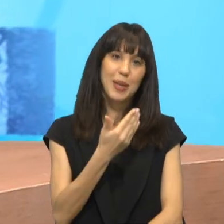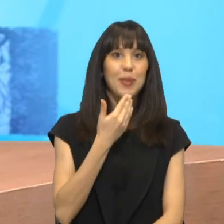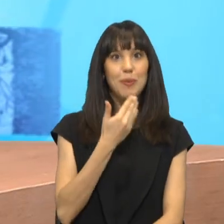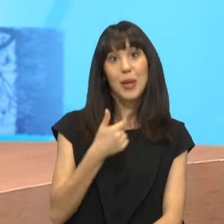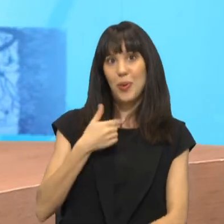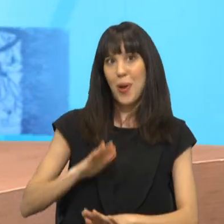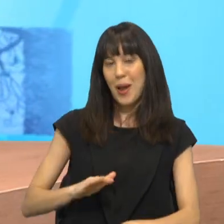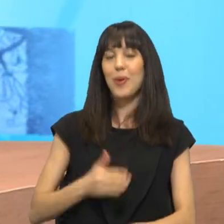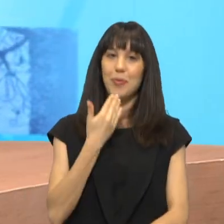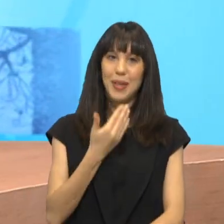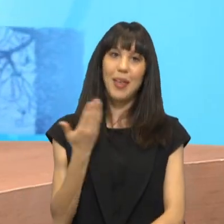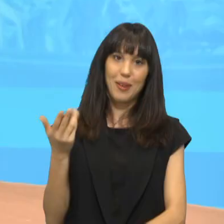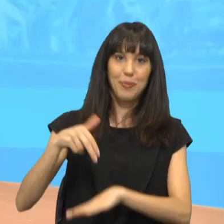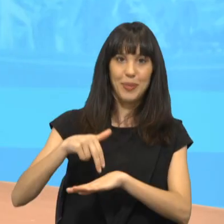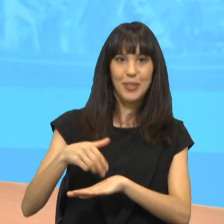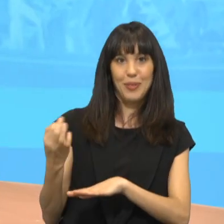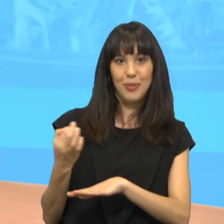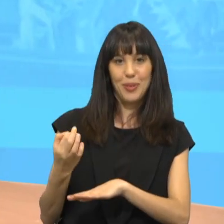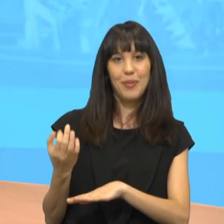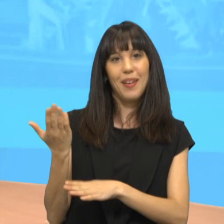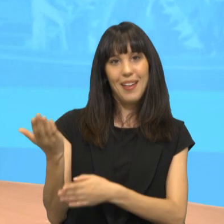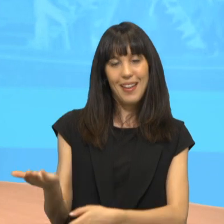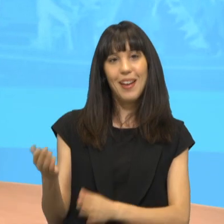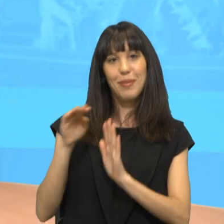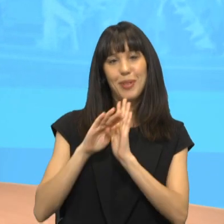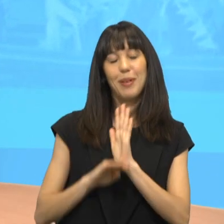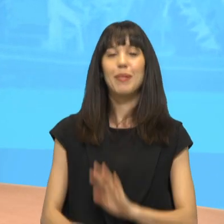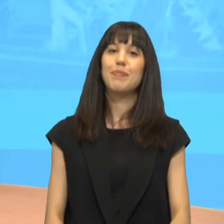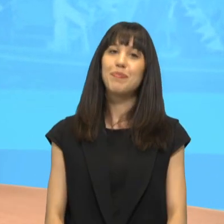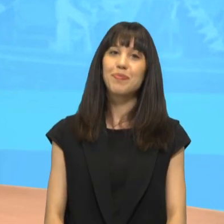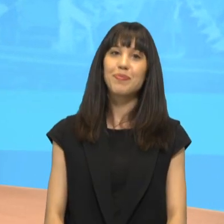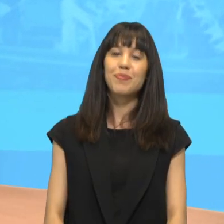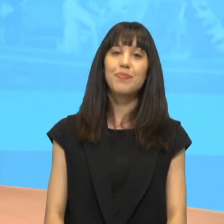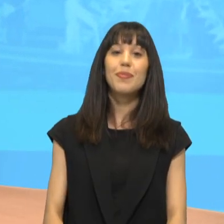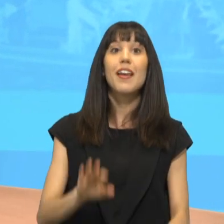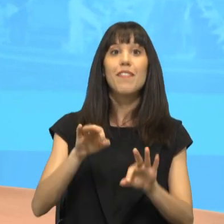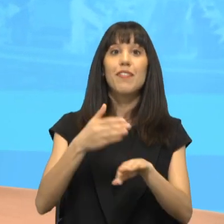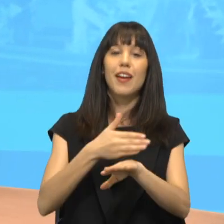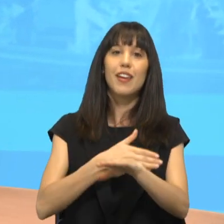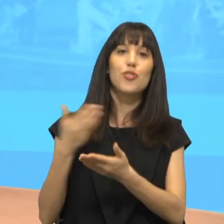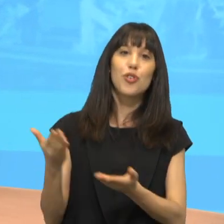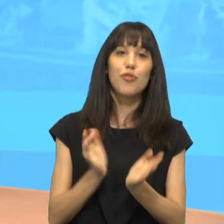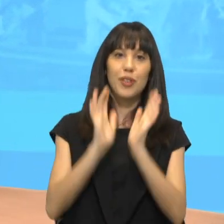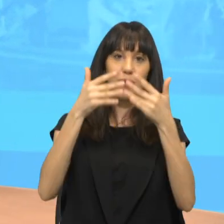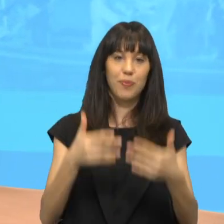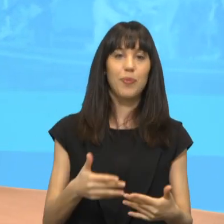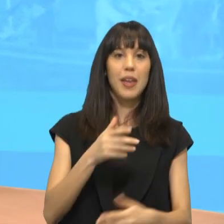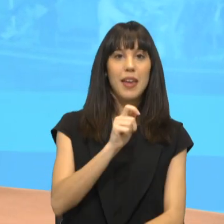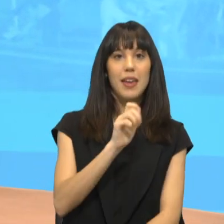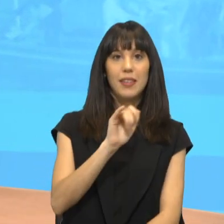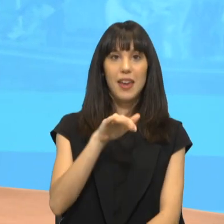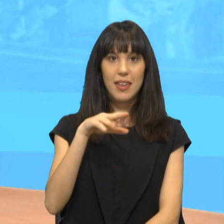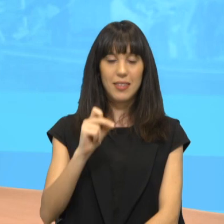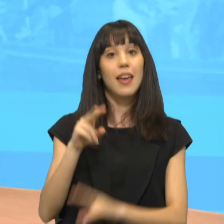Obrigado por isso. Obrigado por ter estado connosco neste programa. E antes de terminar, convido a visitar o portal da Agência Eclésia, onde